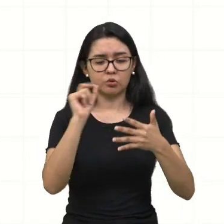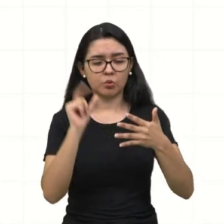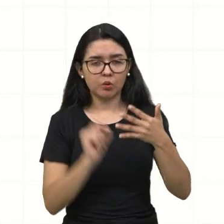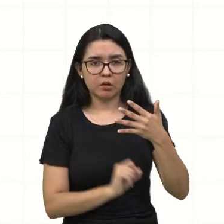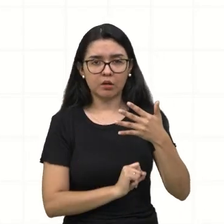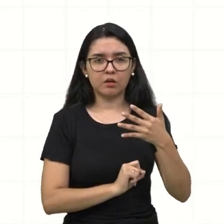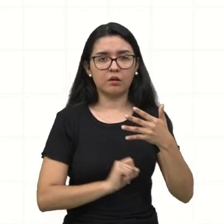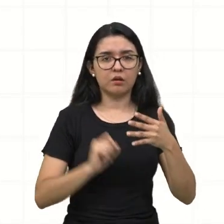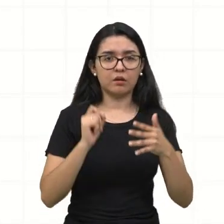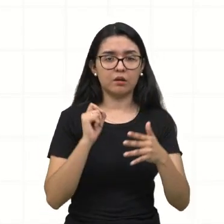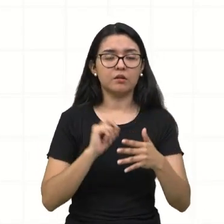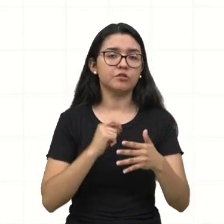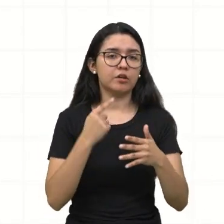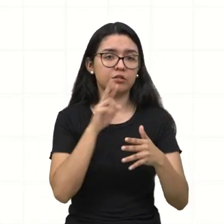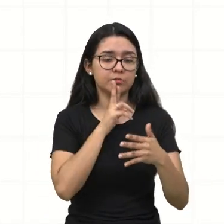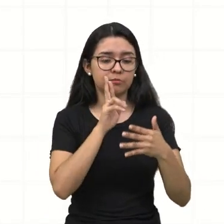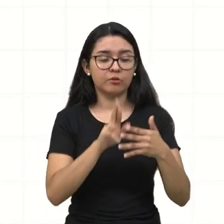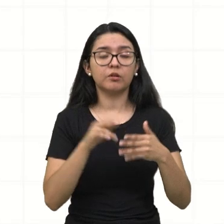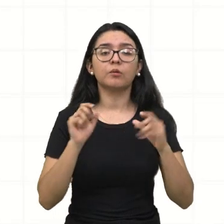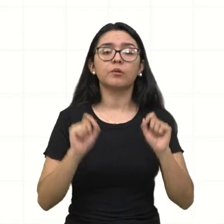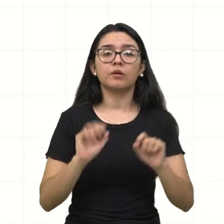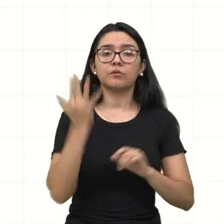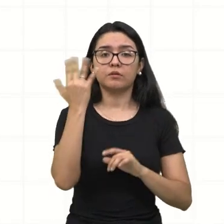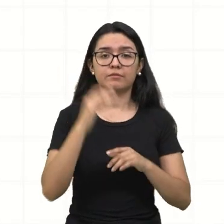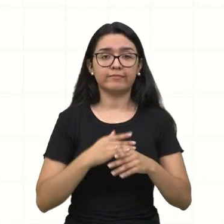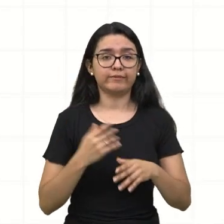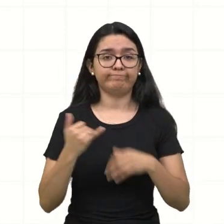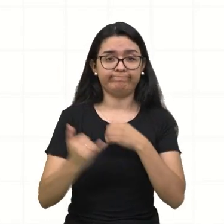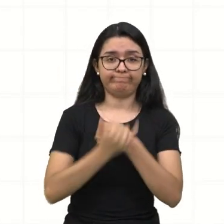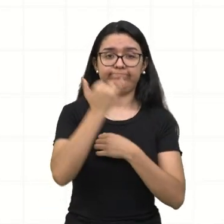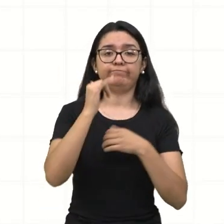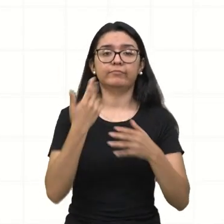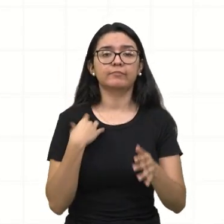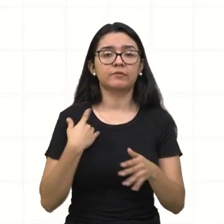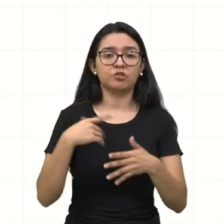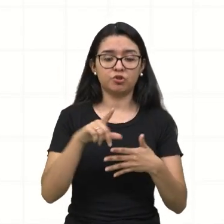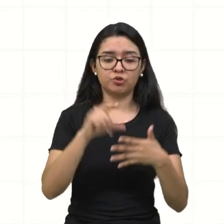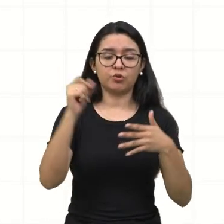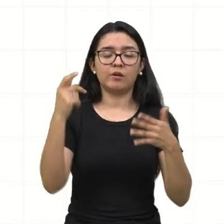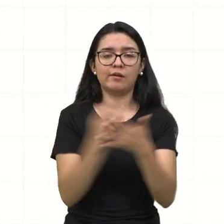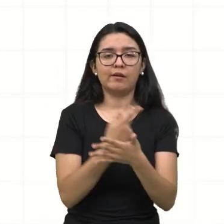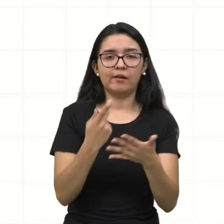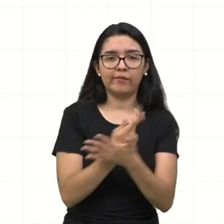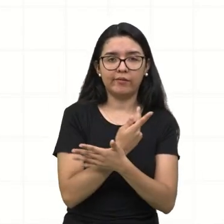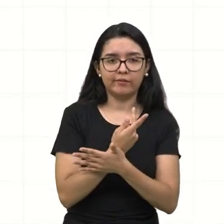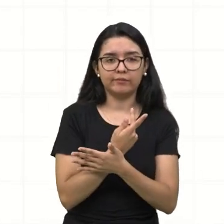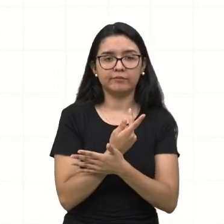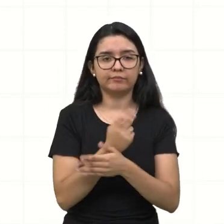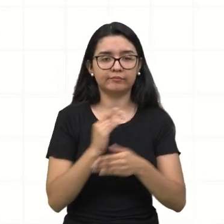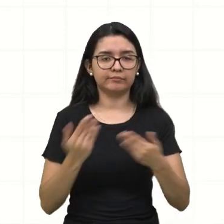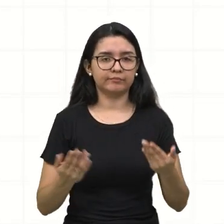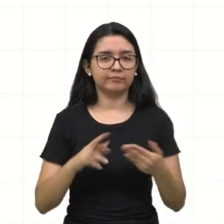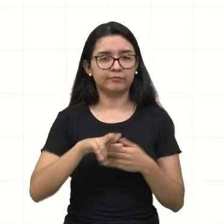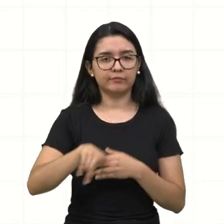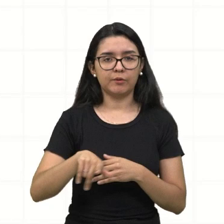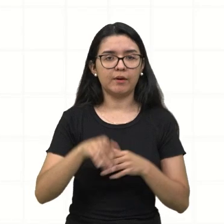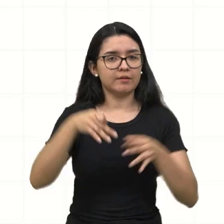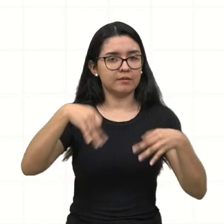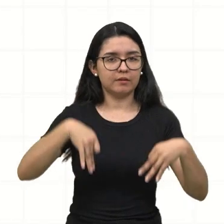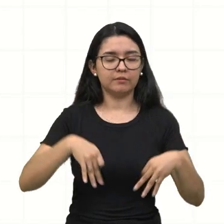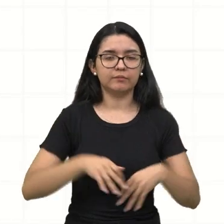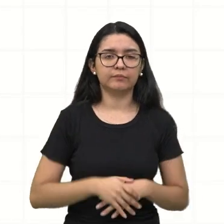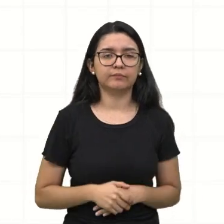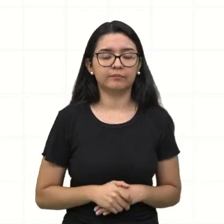questão, você acaba se precipitando e marcando uma alternativa que não corresponde com a alternativa